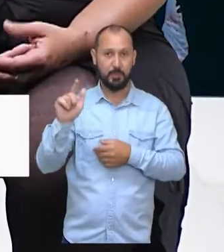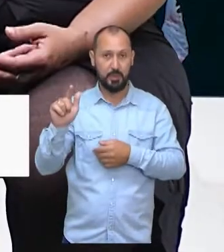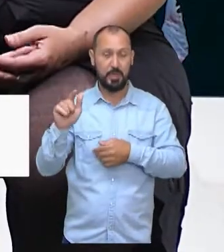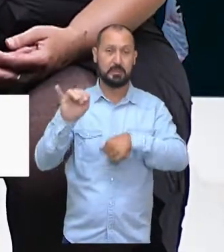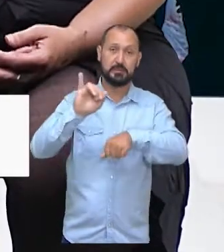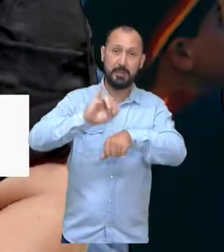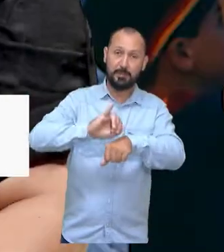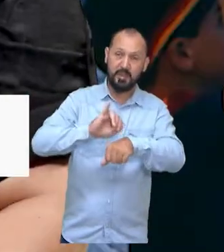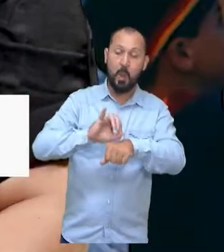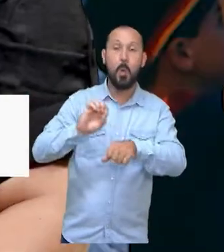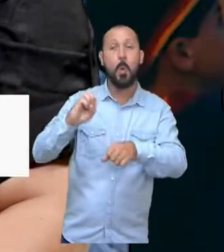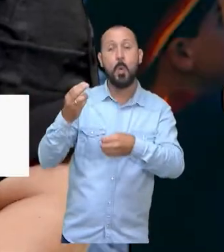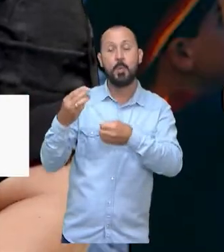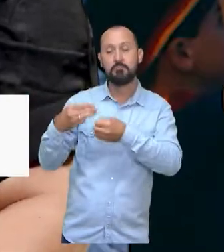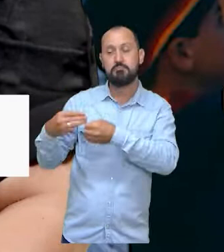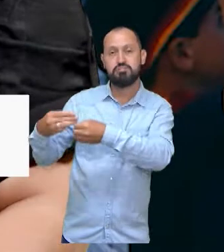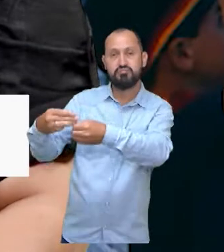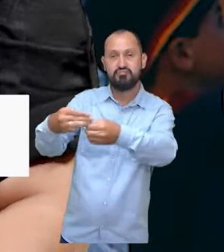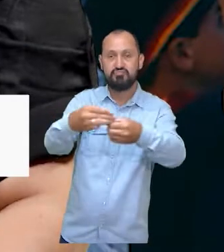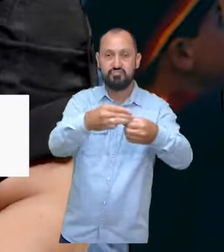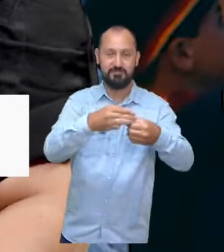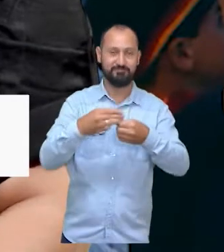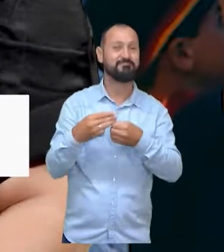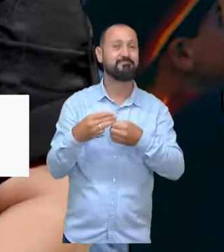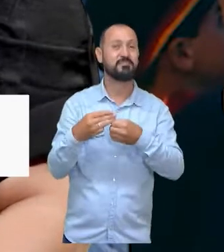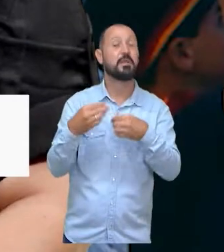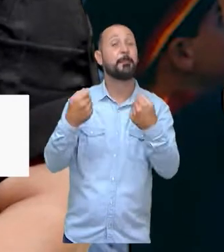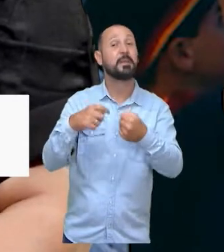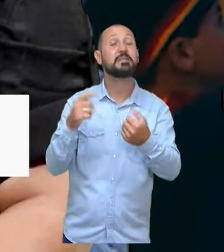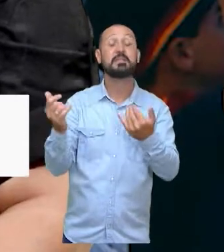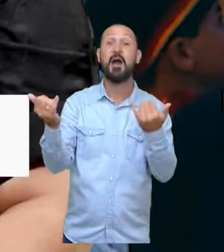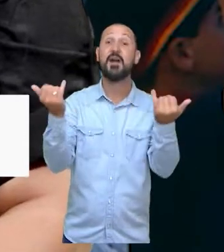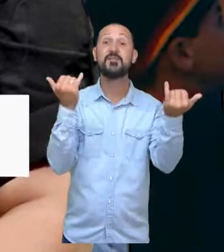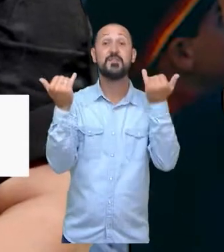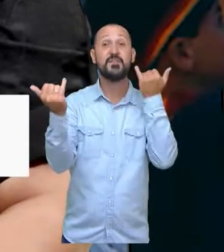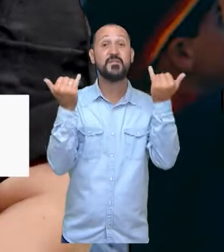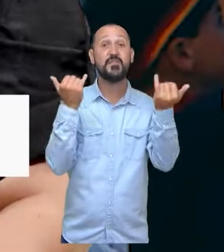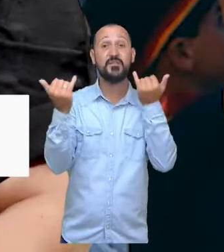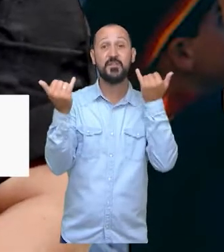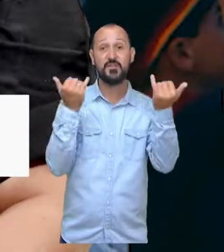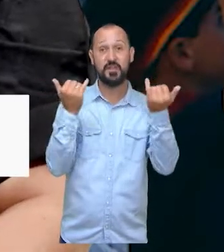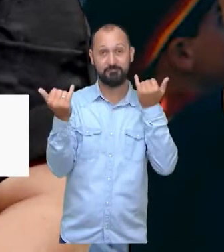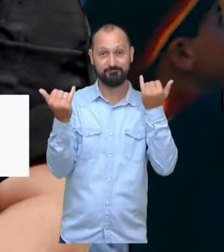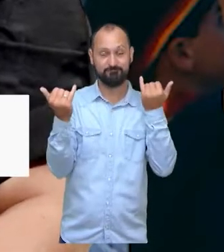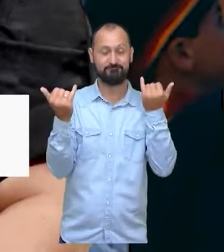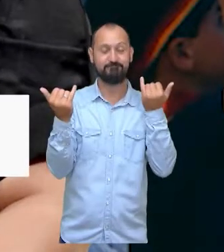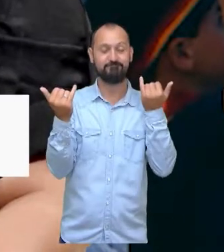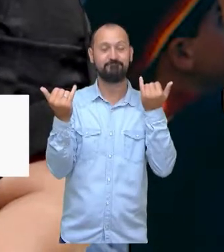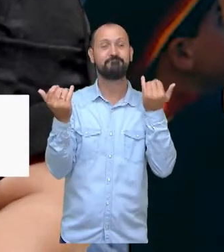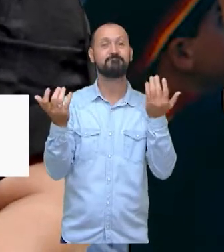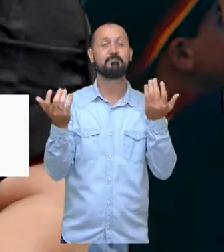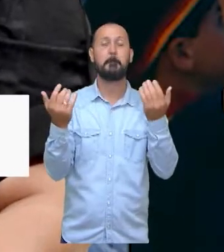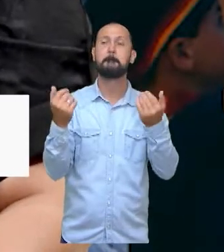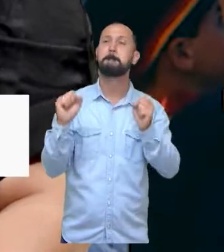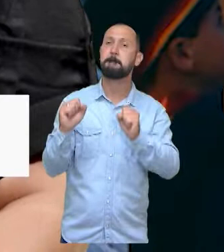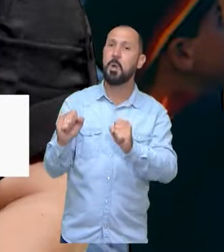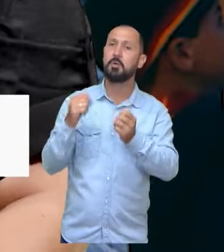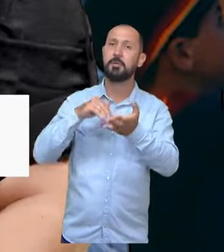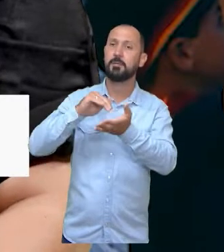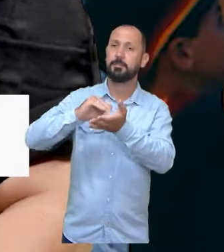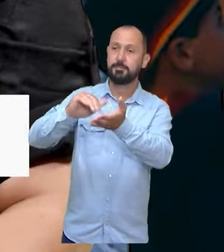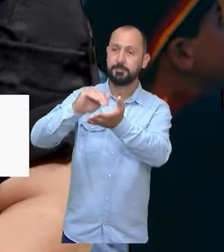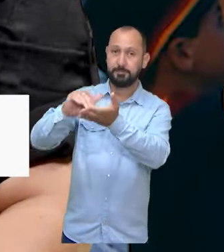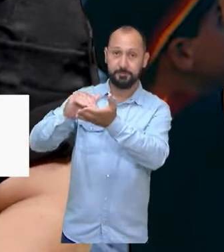quanto também nas cidades do interior, e para isso a gente precisa dessas informações que precisam ser repassadas tanto